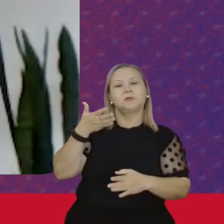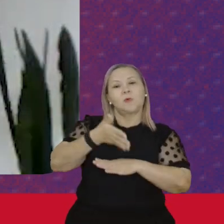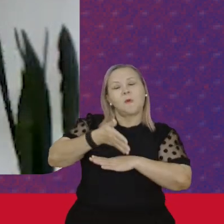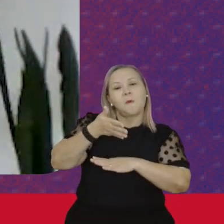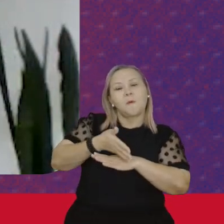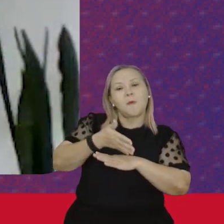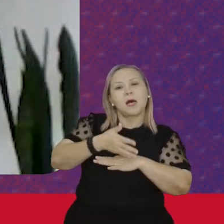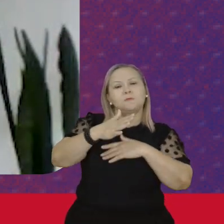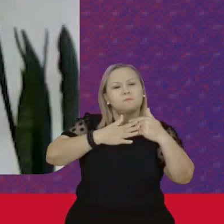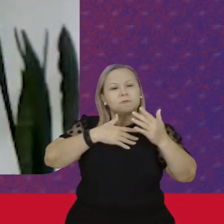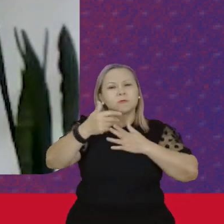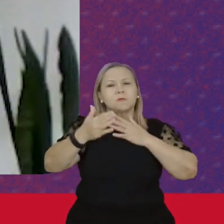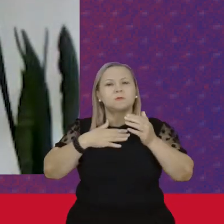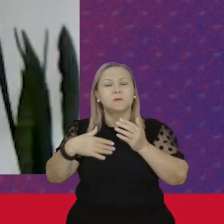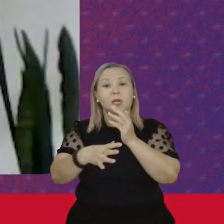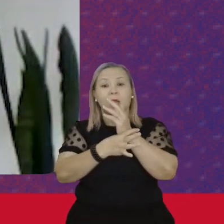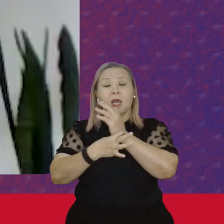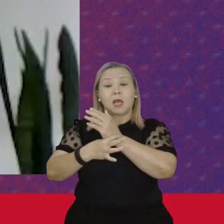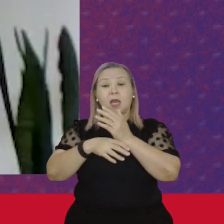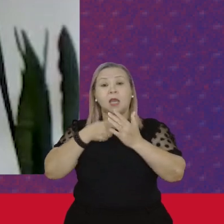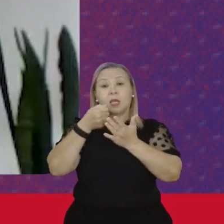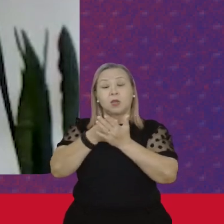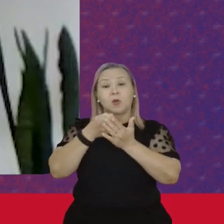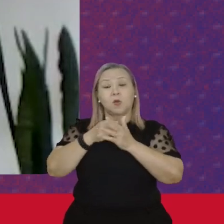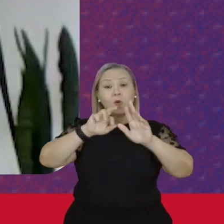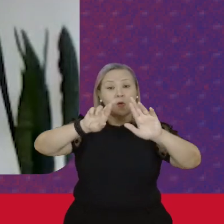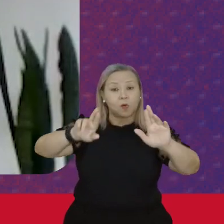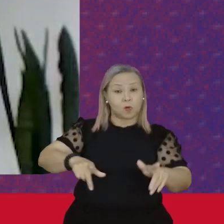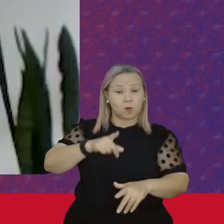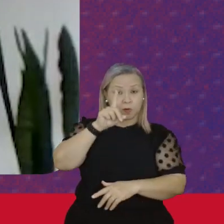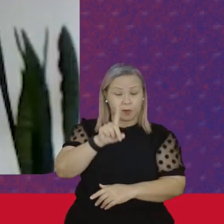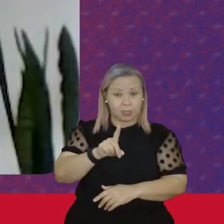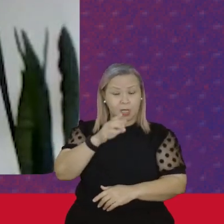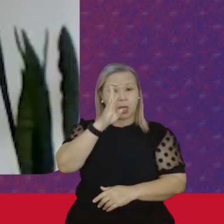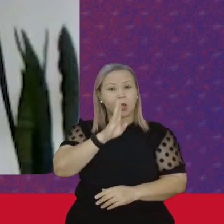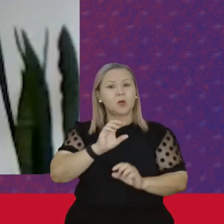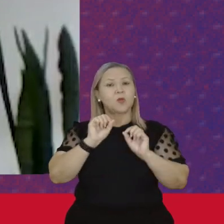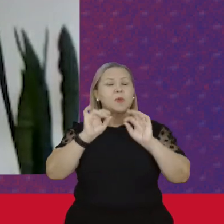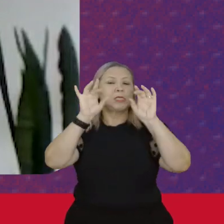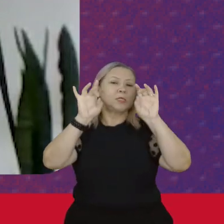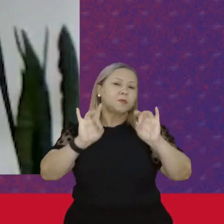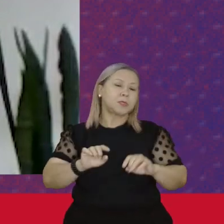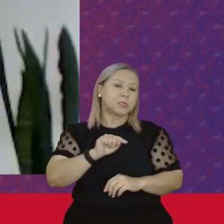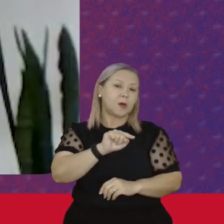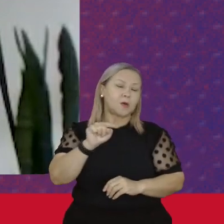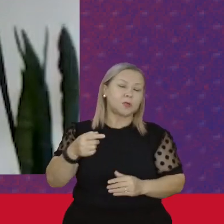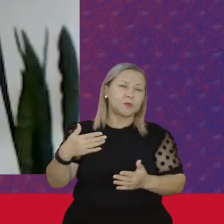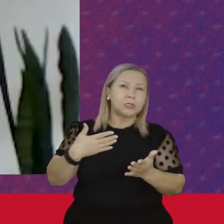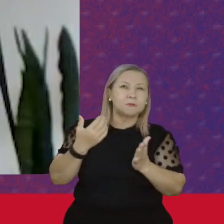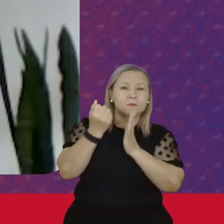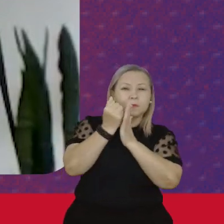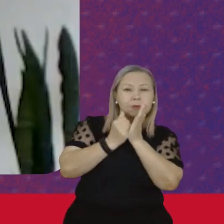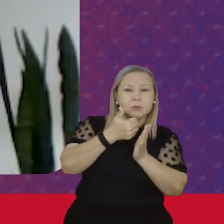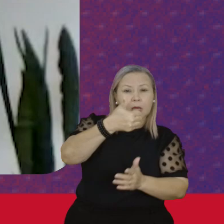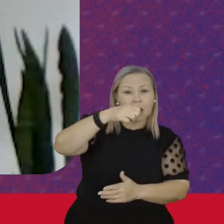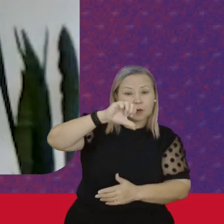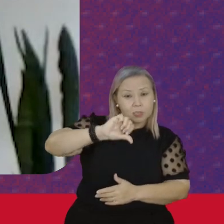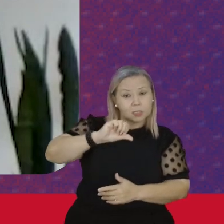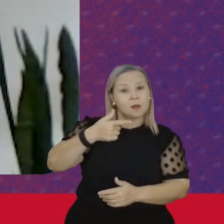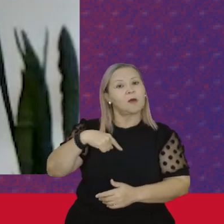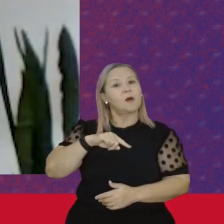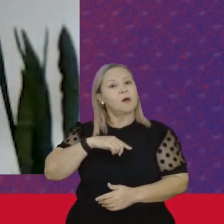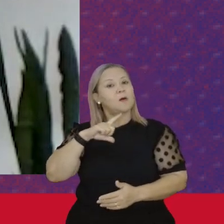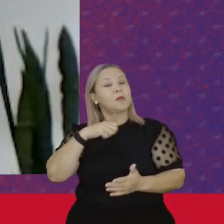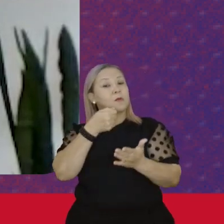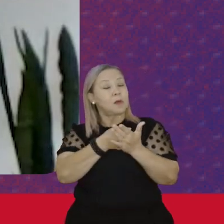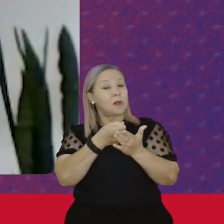ativa na garantia e luta por diferentes direitos. Né? No Brasil, em especial, isso vem desde o século XIX. Então, nós temos a luta